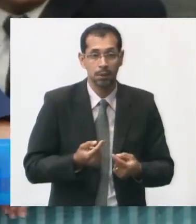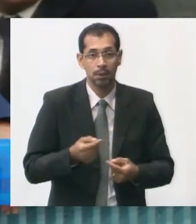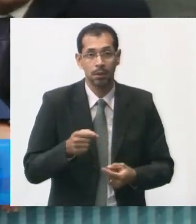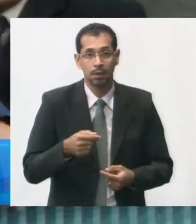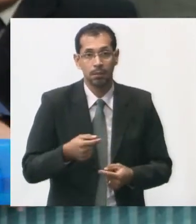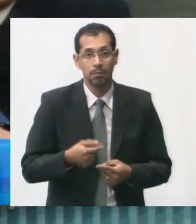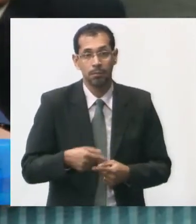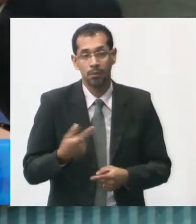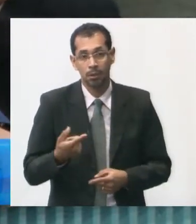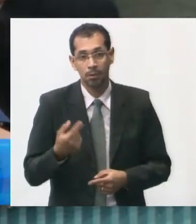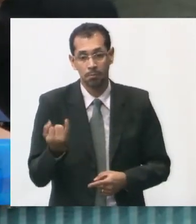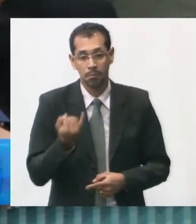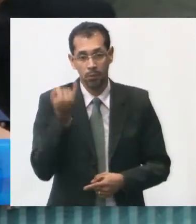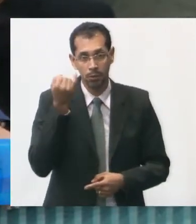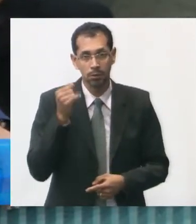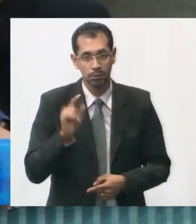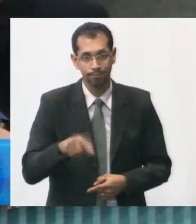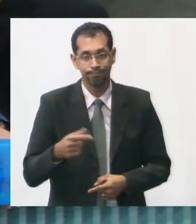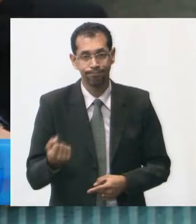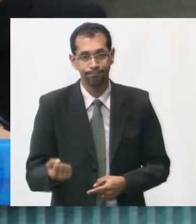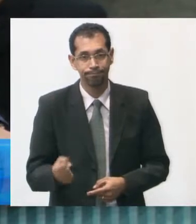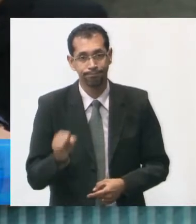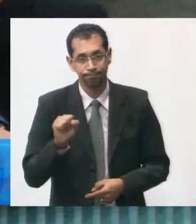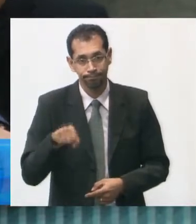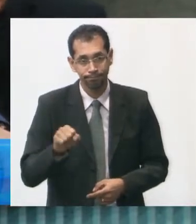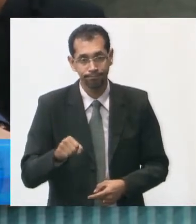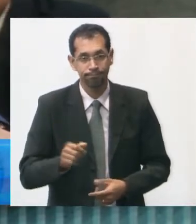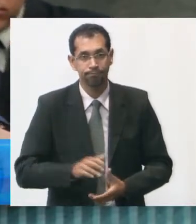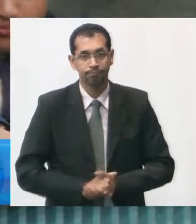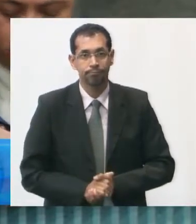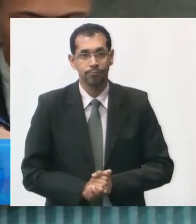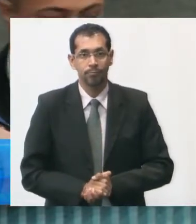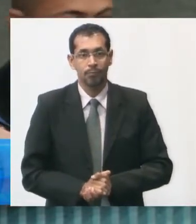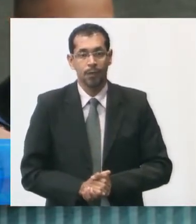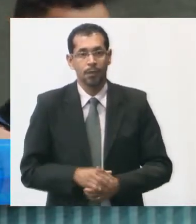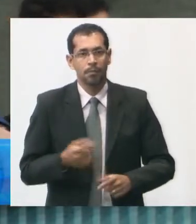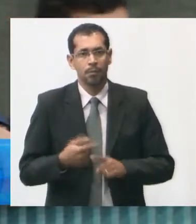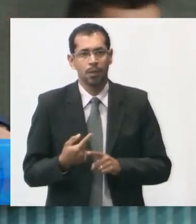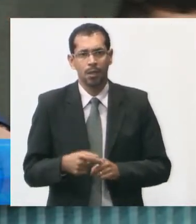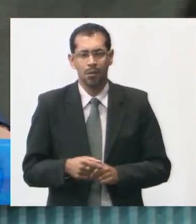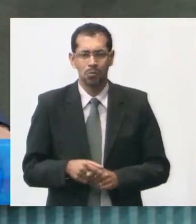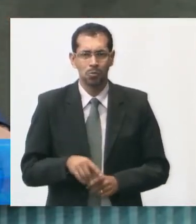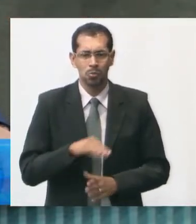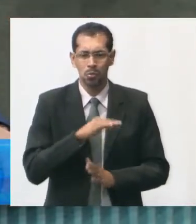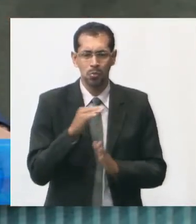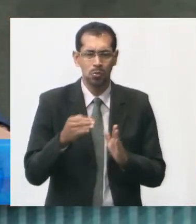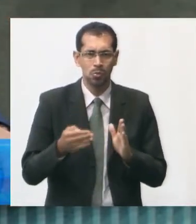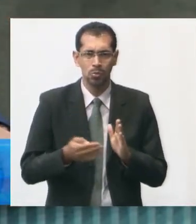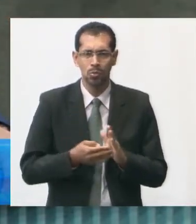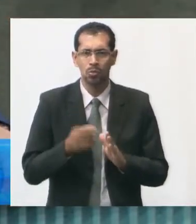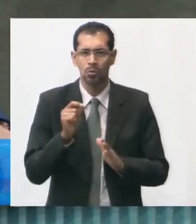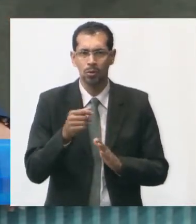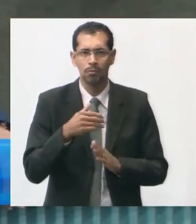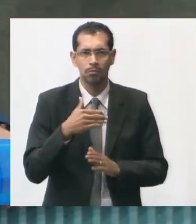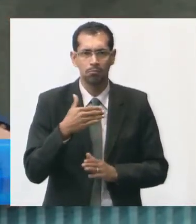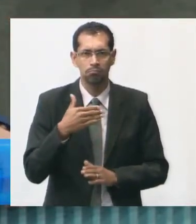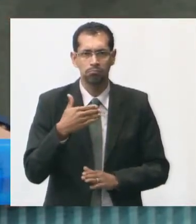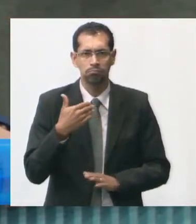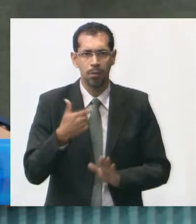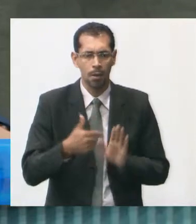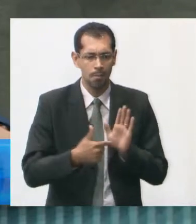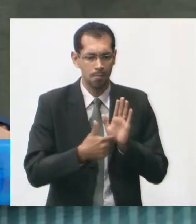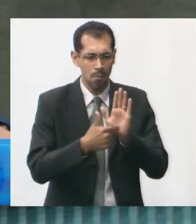porque tudo foi comprovado e mostrado que a Prefeitura de Vitória tinha